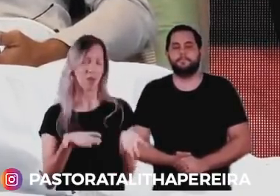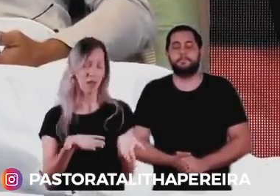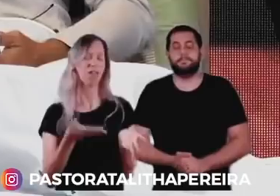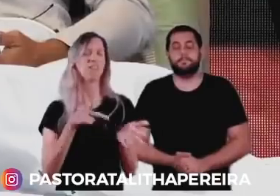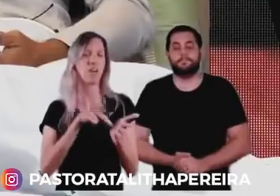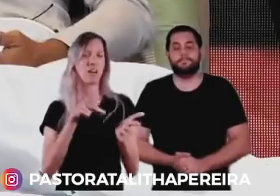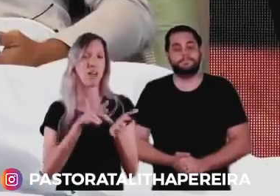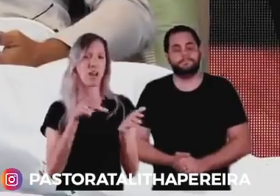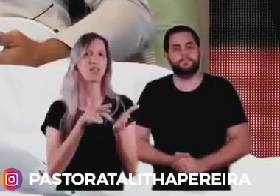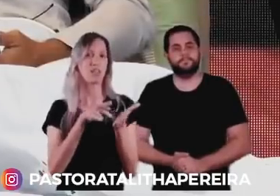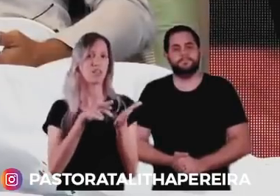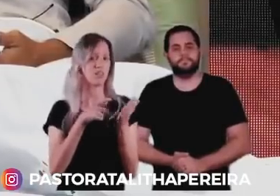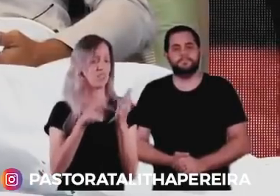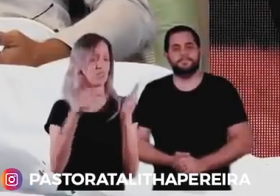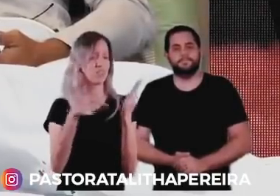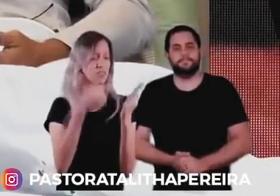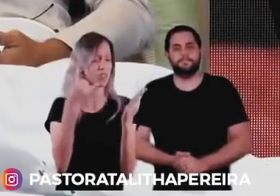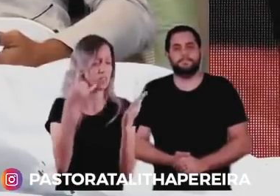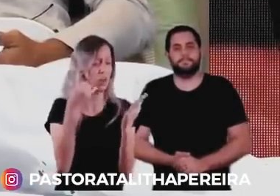Isso aqui